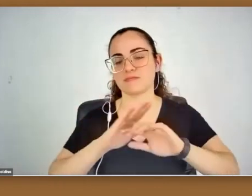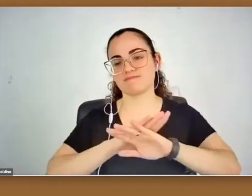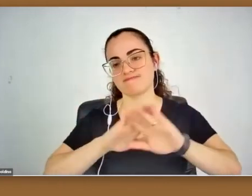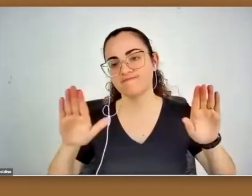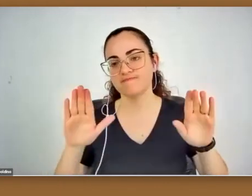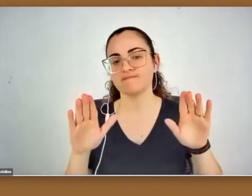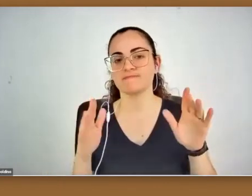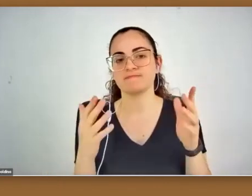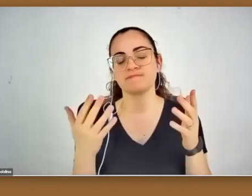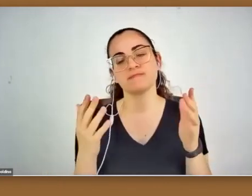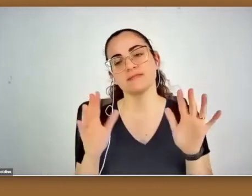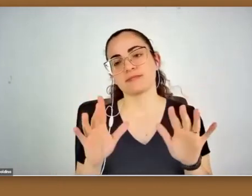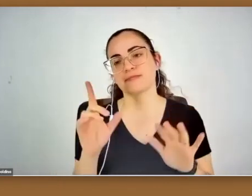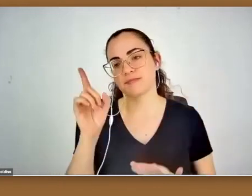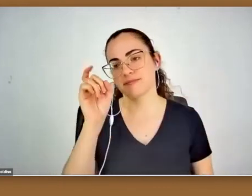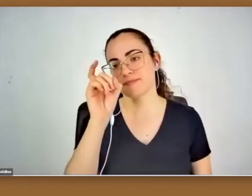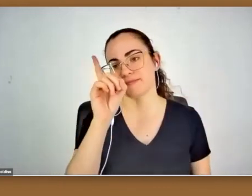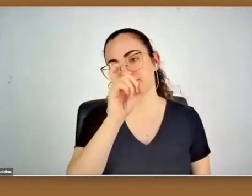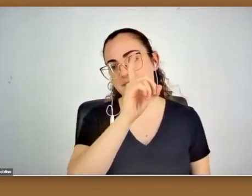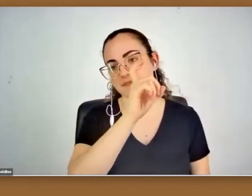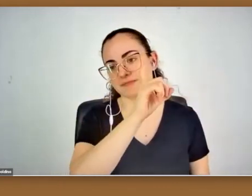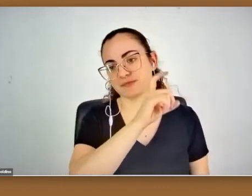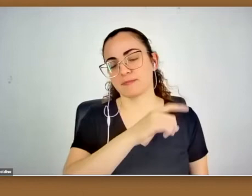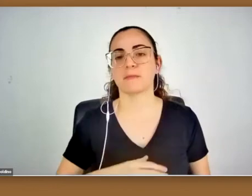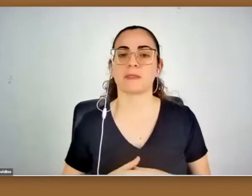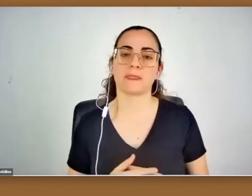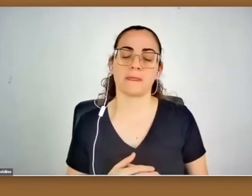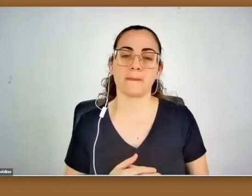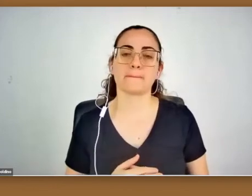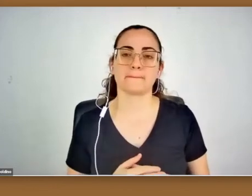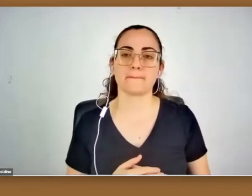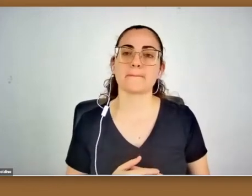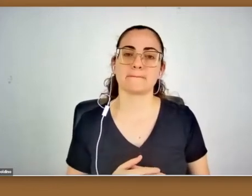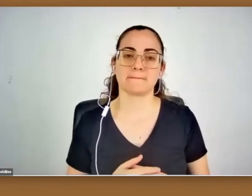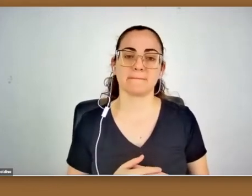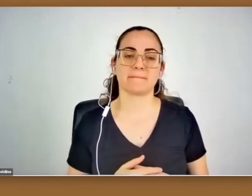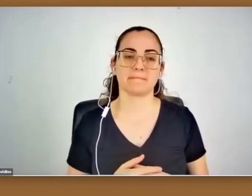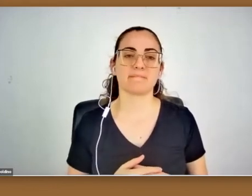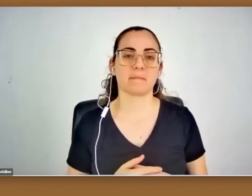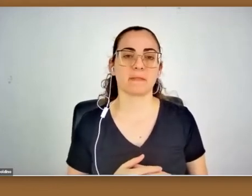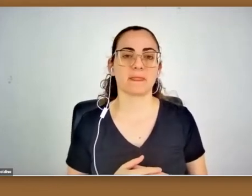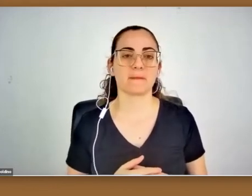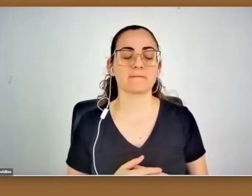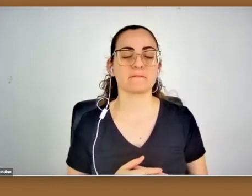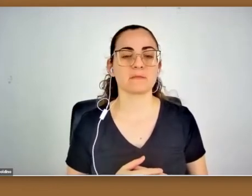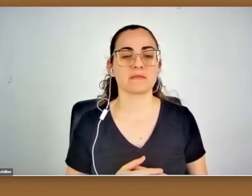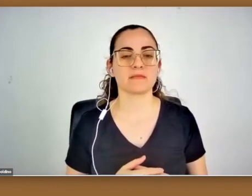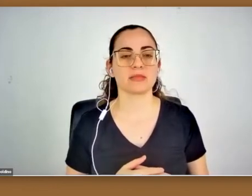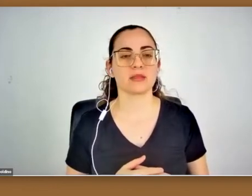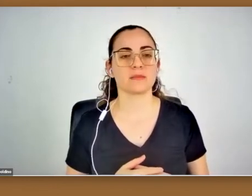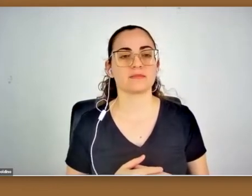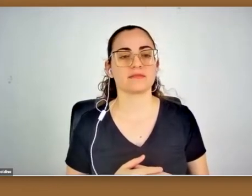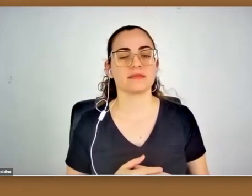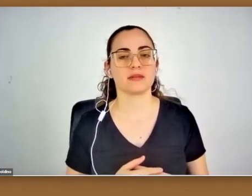grande de casos aí em diversas unidades, né, da federação aqui em diversos estados do Brasil.